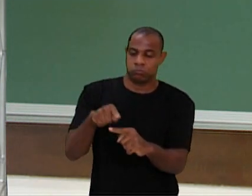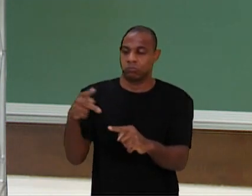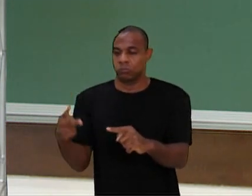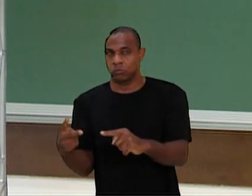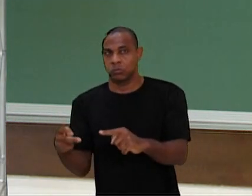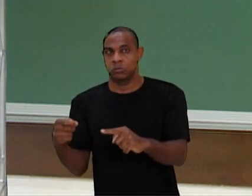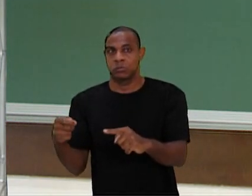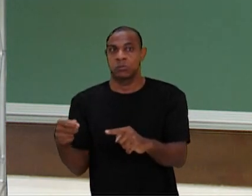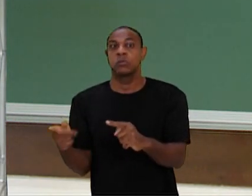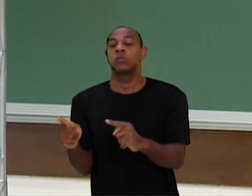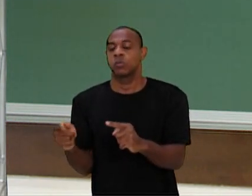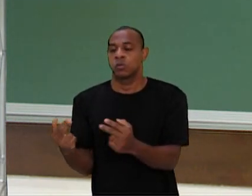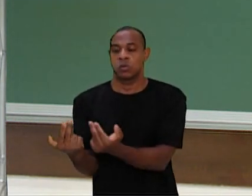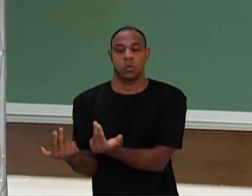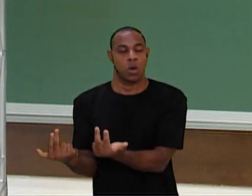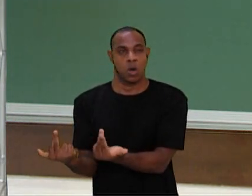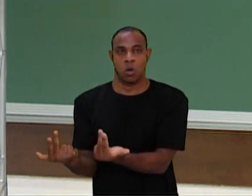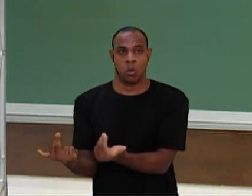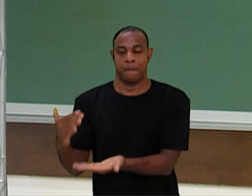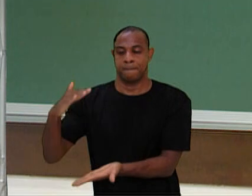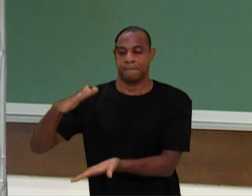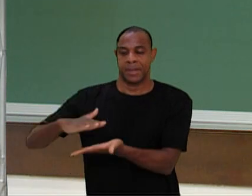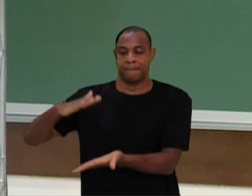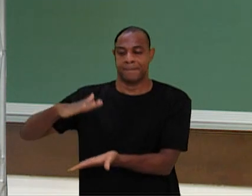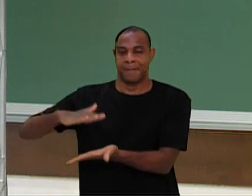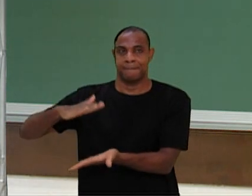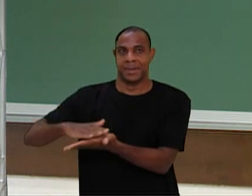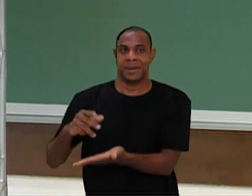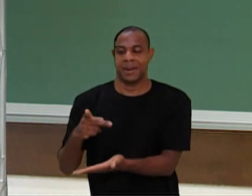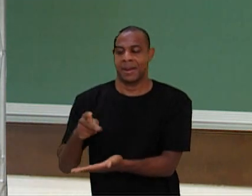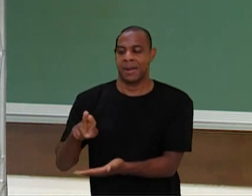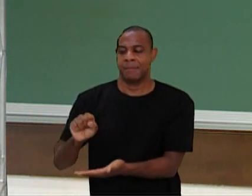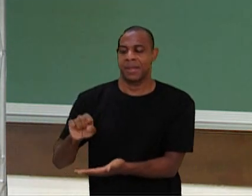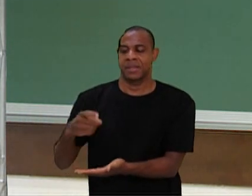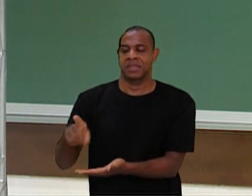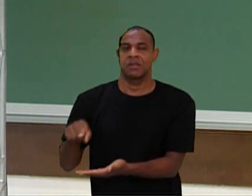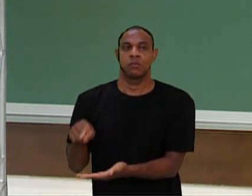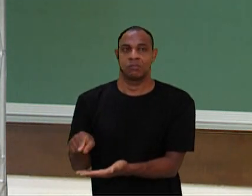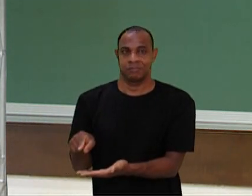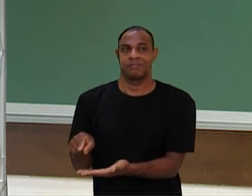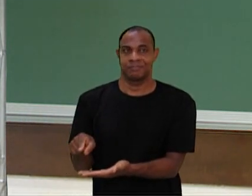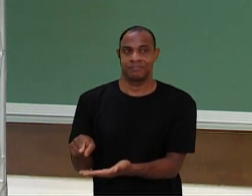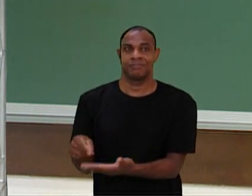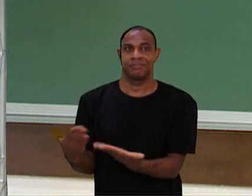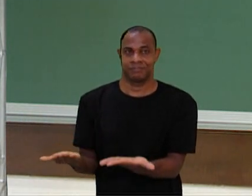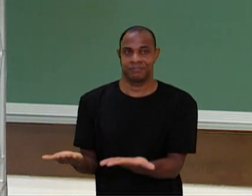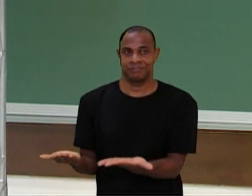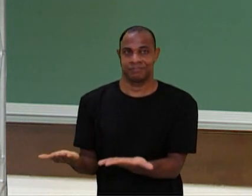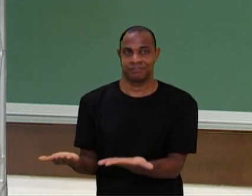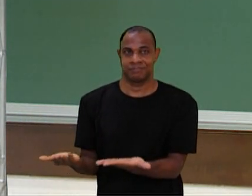lado 2, eles são iguais. Da mesma forma como essa pressão no fundo, por exemplo, do recipiente,